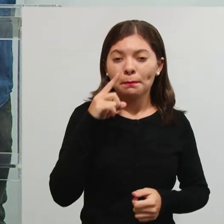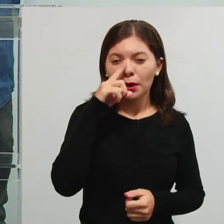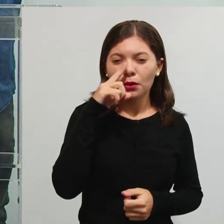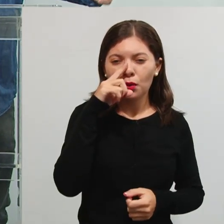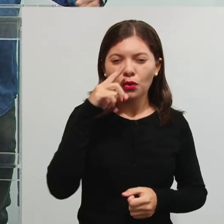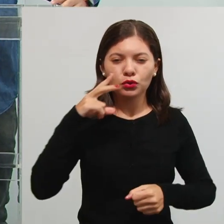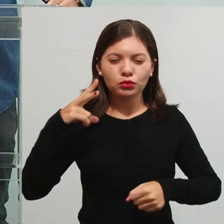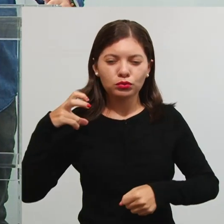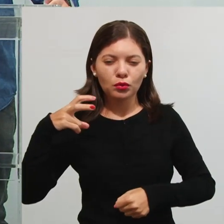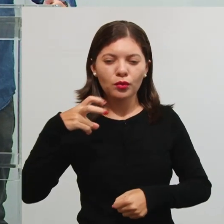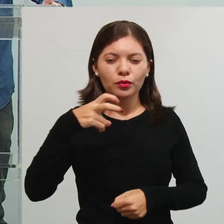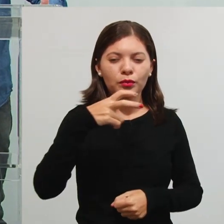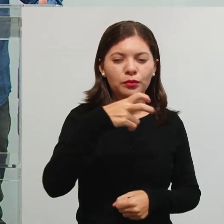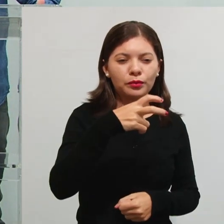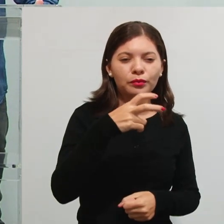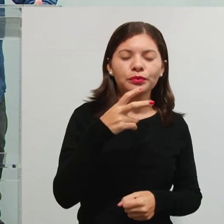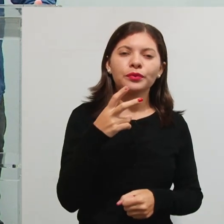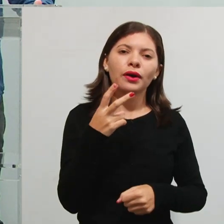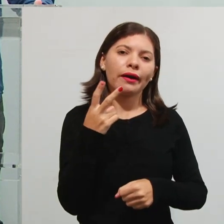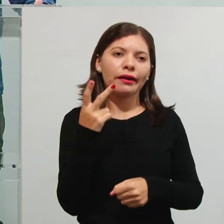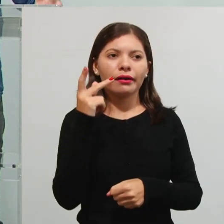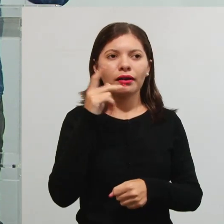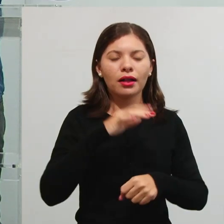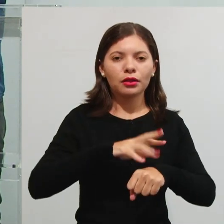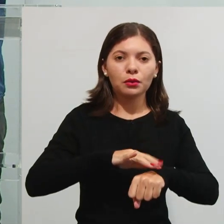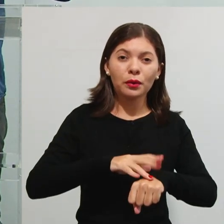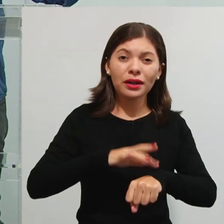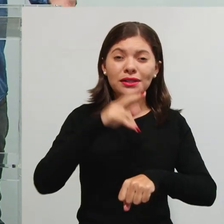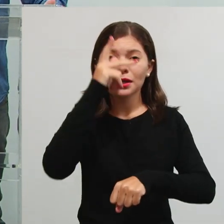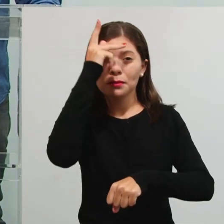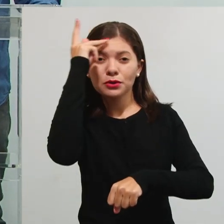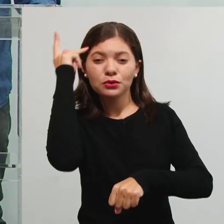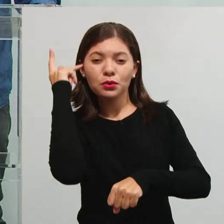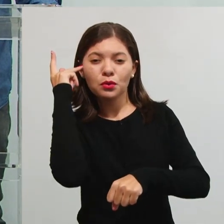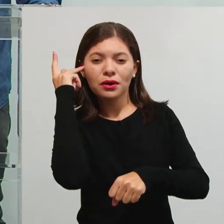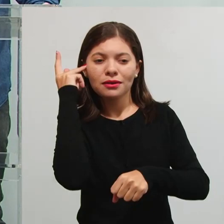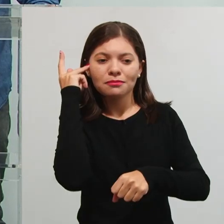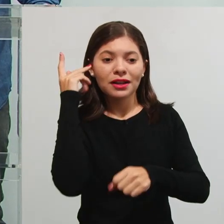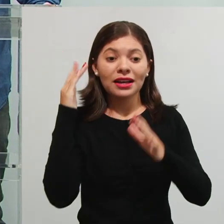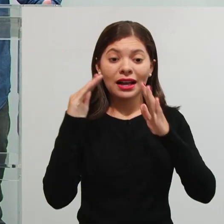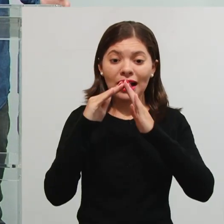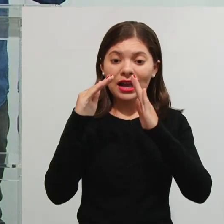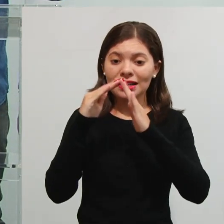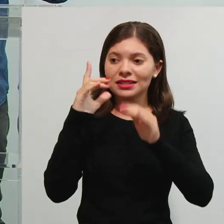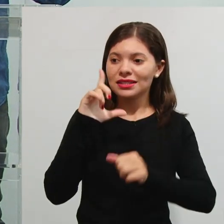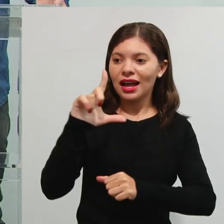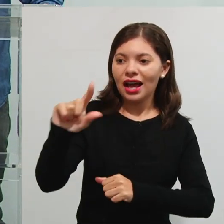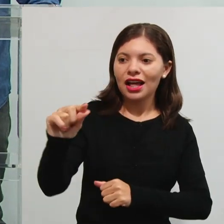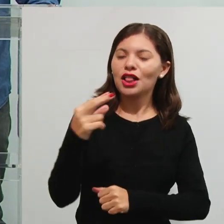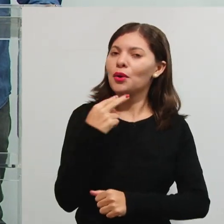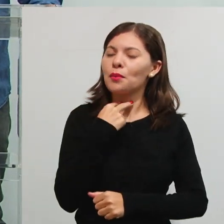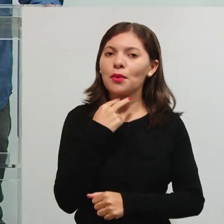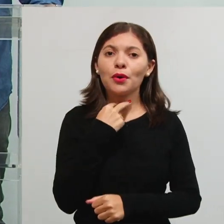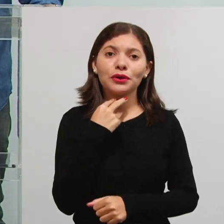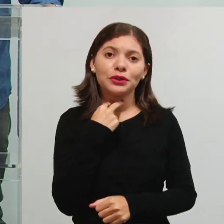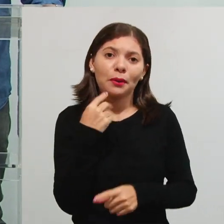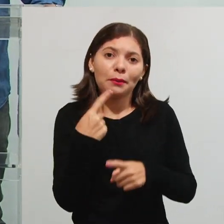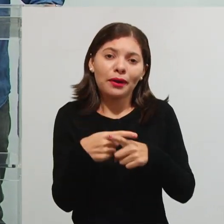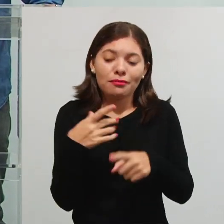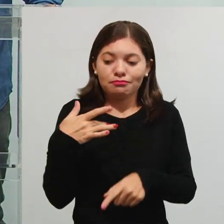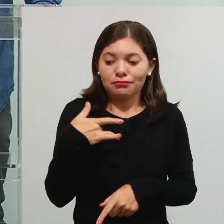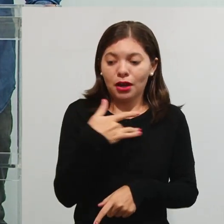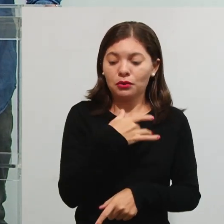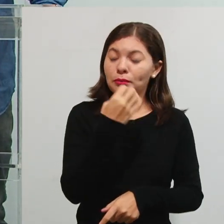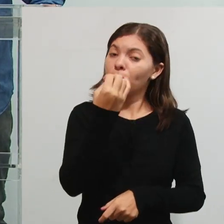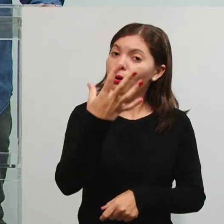de pessoas contaminadas, que as pessoas foram impedidas de sair das suas casas justamente para manter aí a sua saúde, né, para